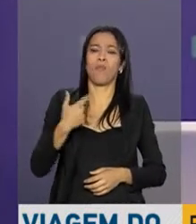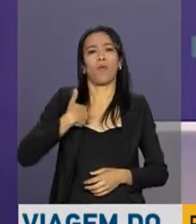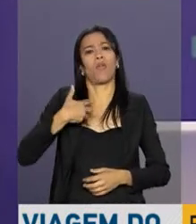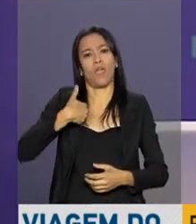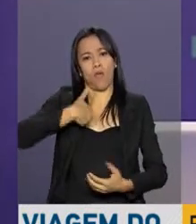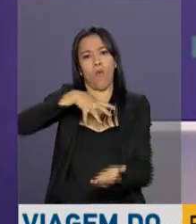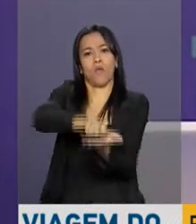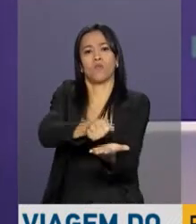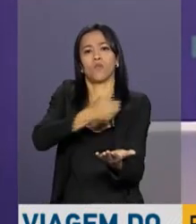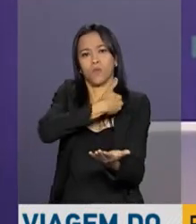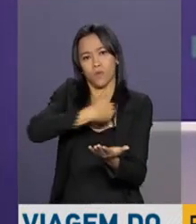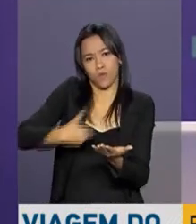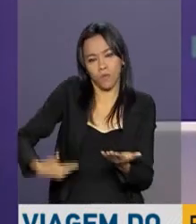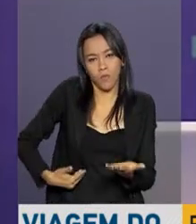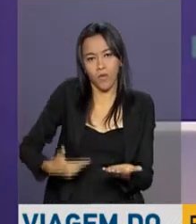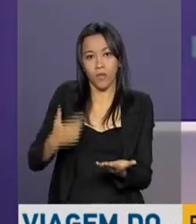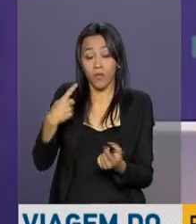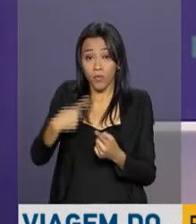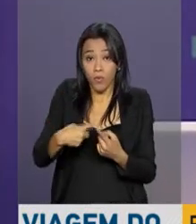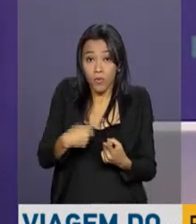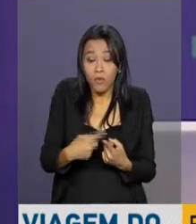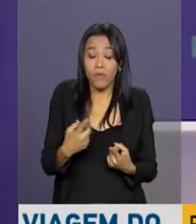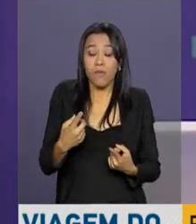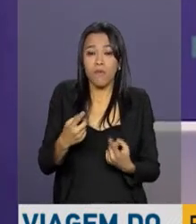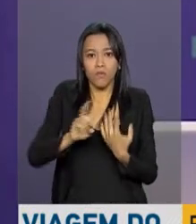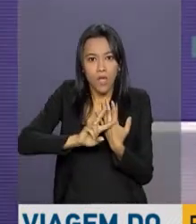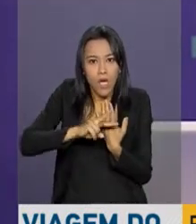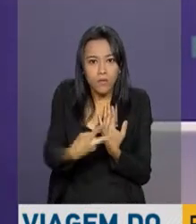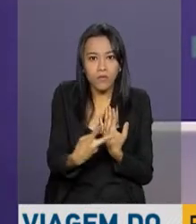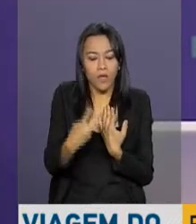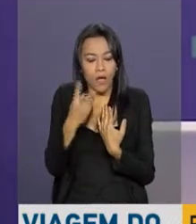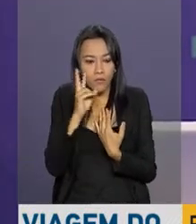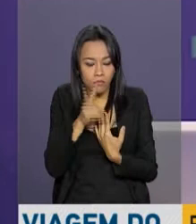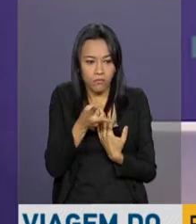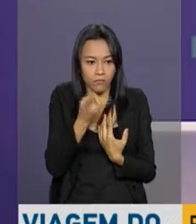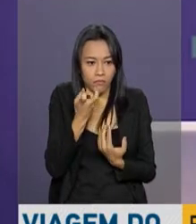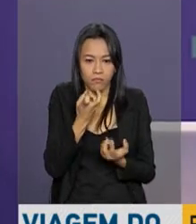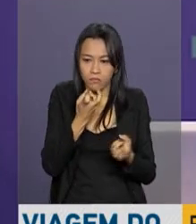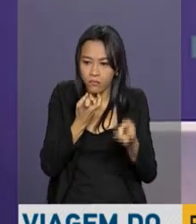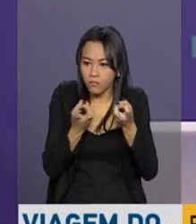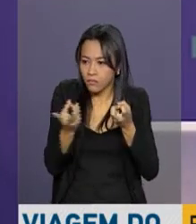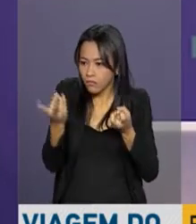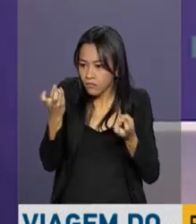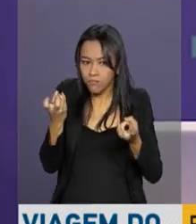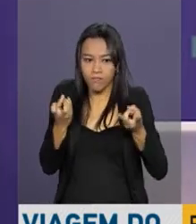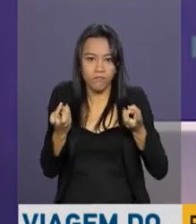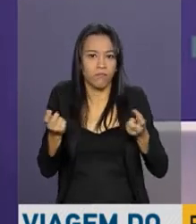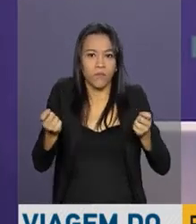governo. Os resultados, aliás, já se fazem sentir.